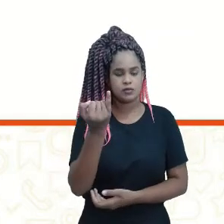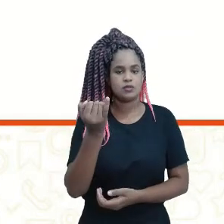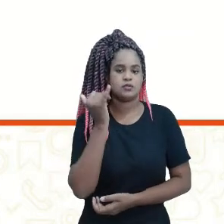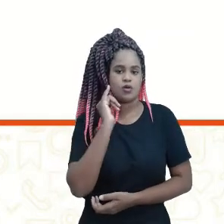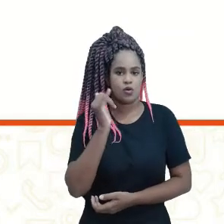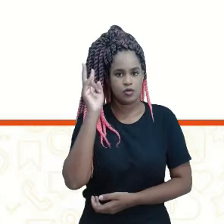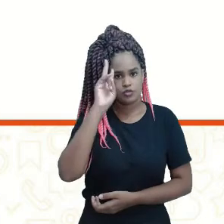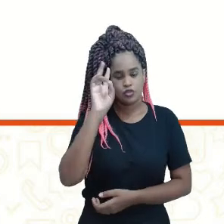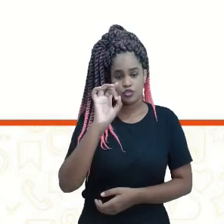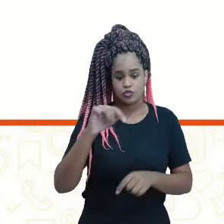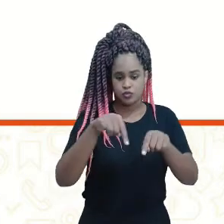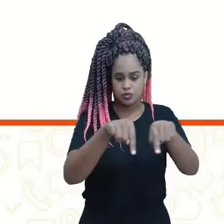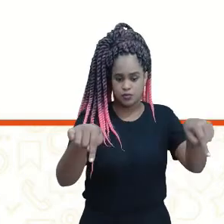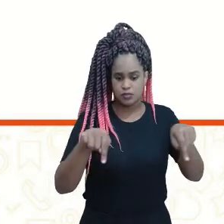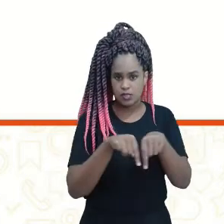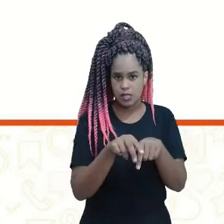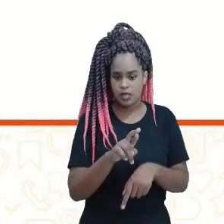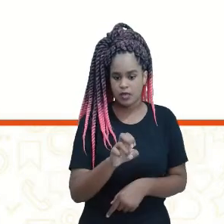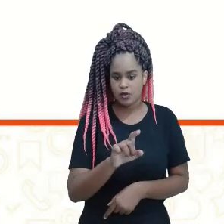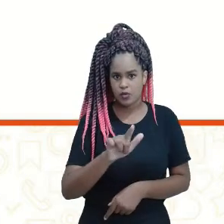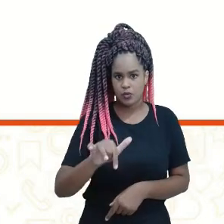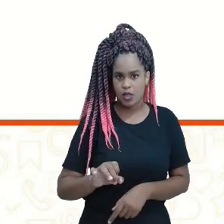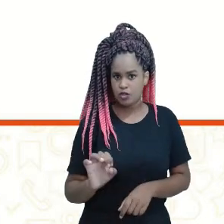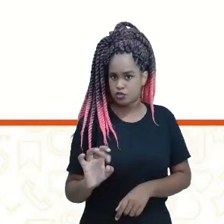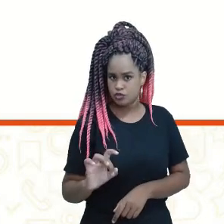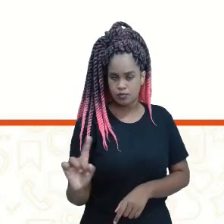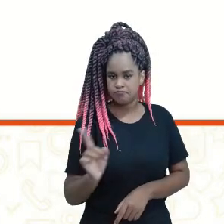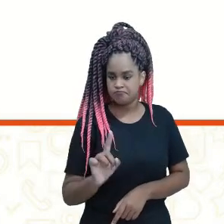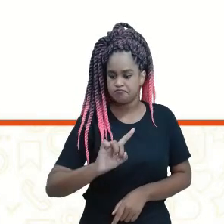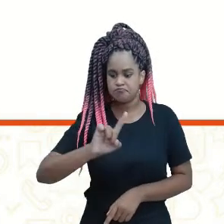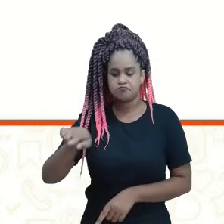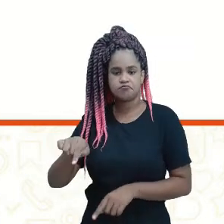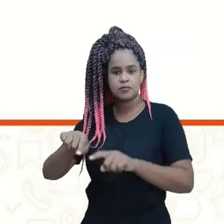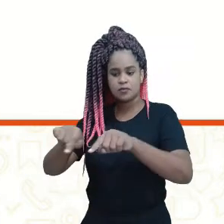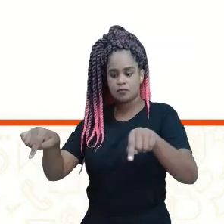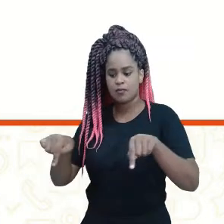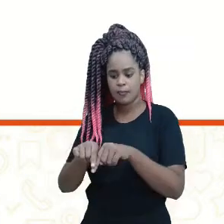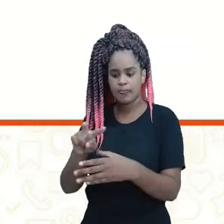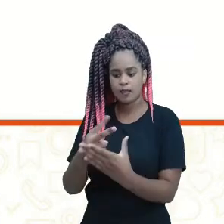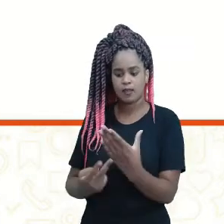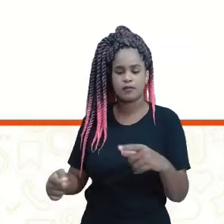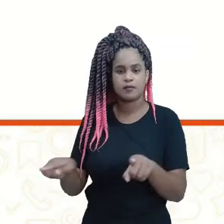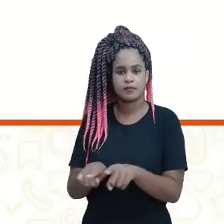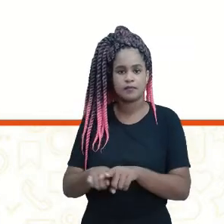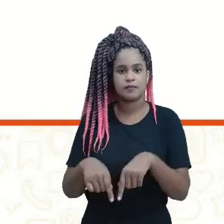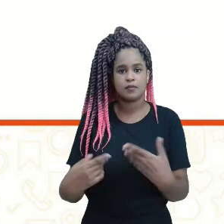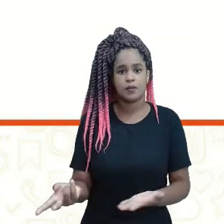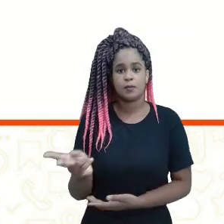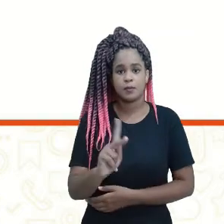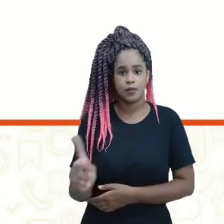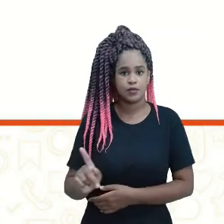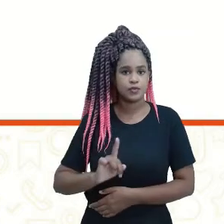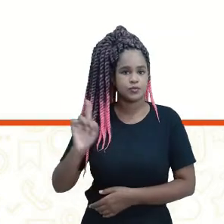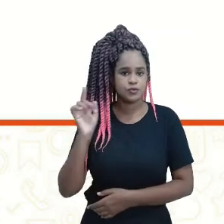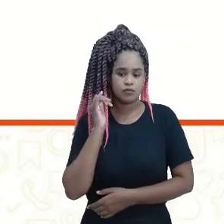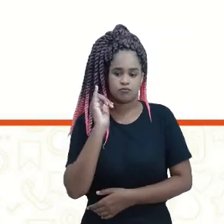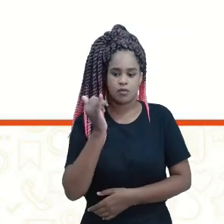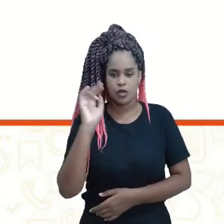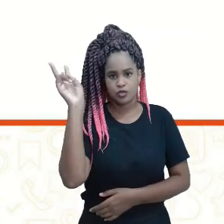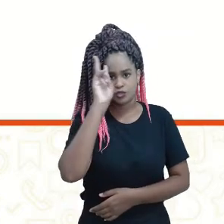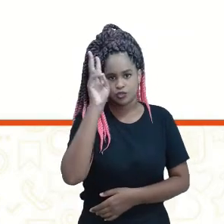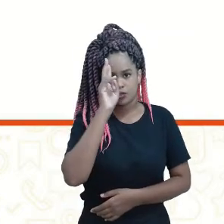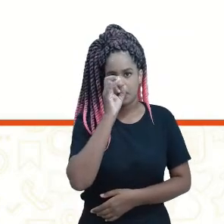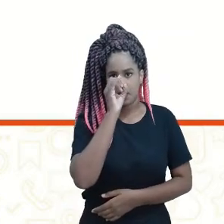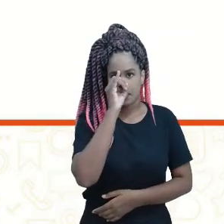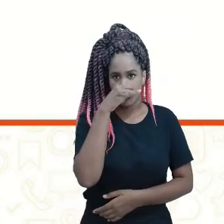regular, mas na sala bilíngue, né? Então, aqui a professora Nélia está contando essa história dos Três